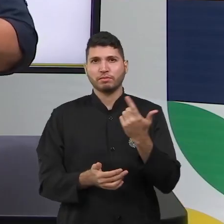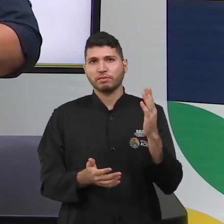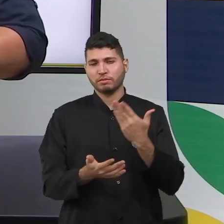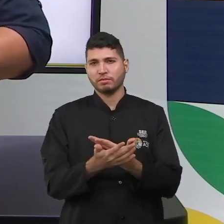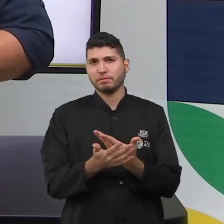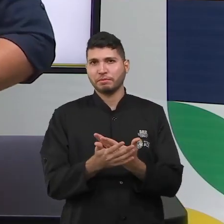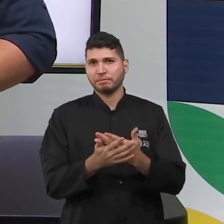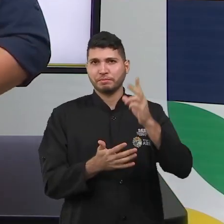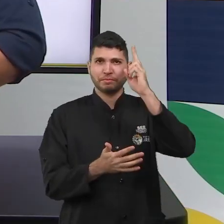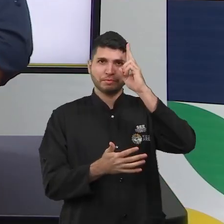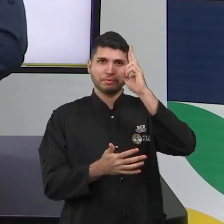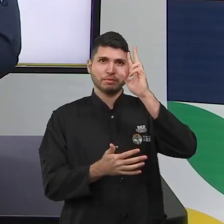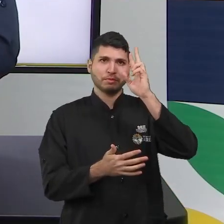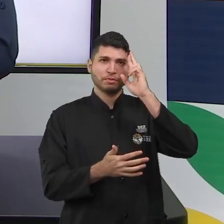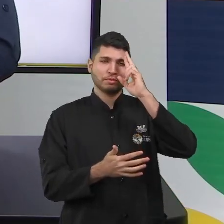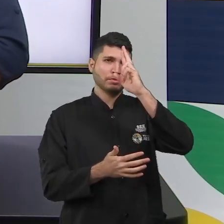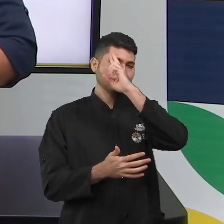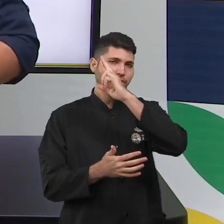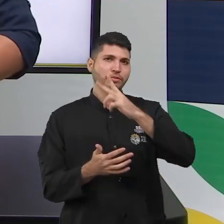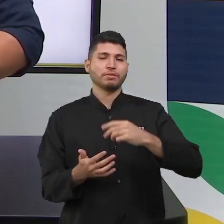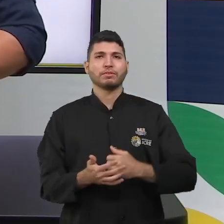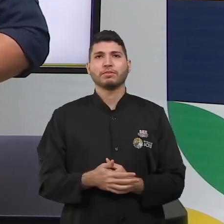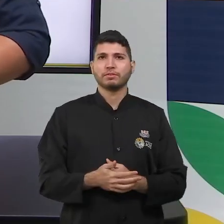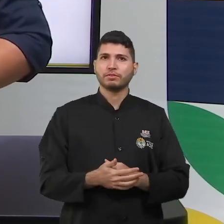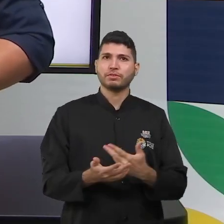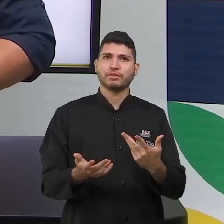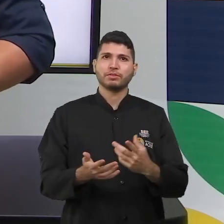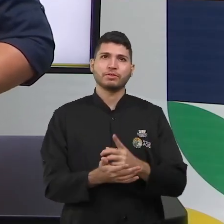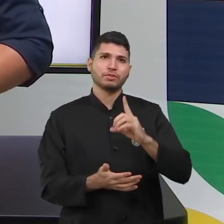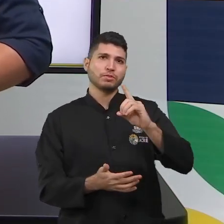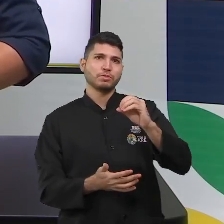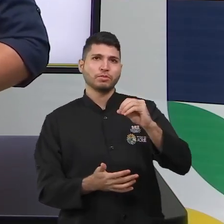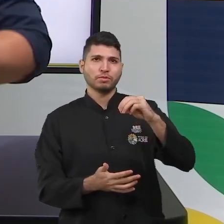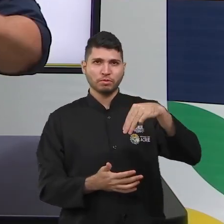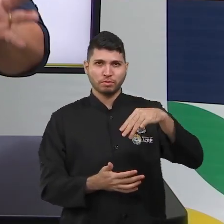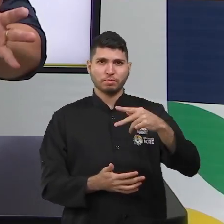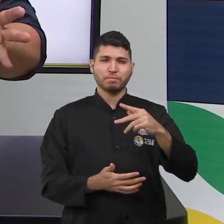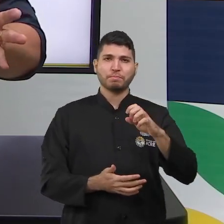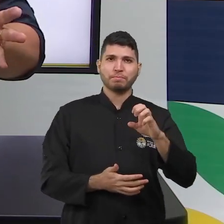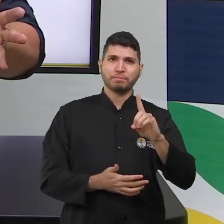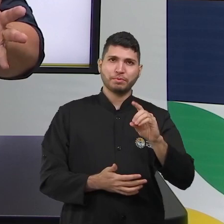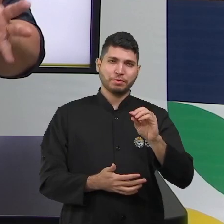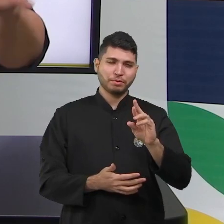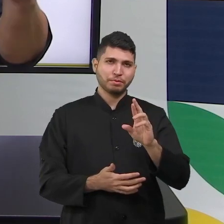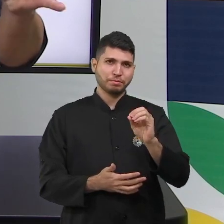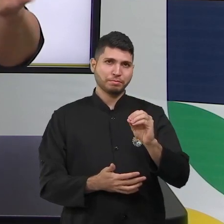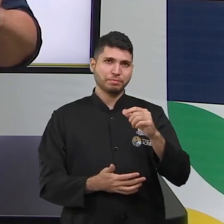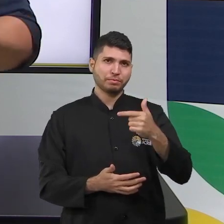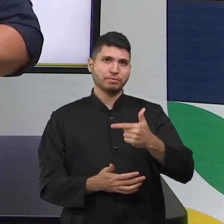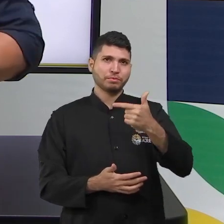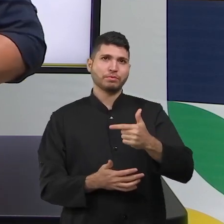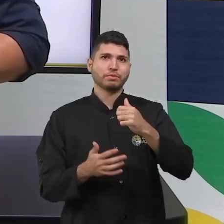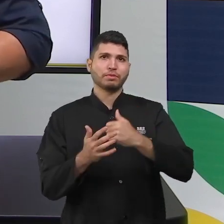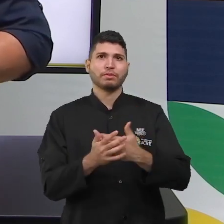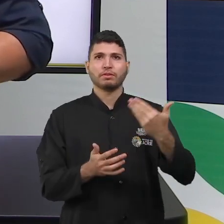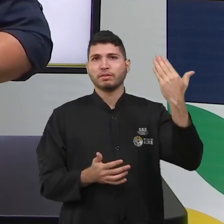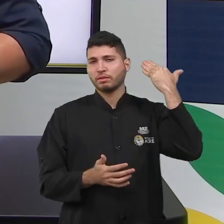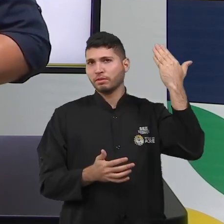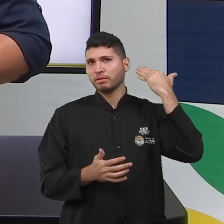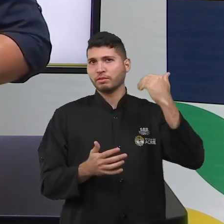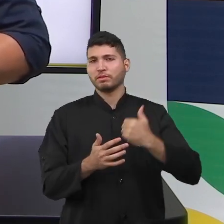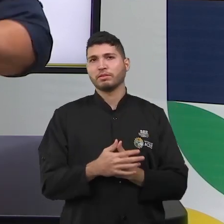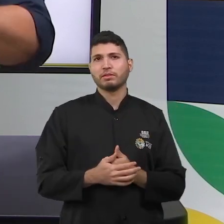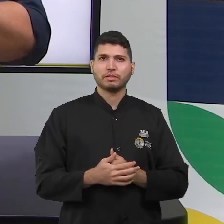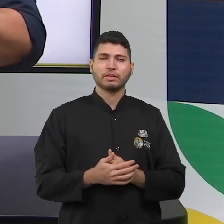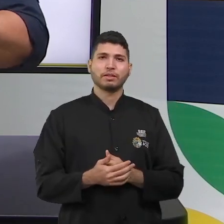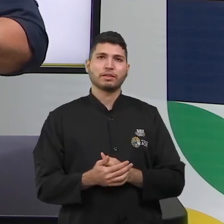história. O Império Brasileiro de Dom Pedro II já tinha perdido o apoio da igreja com a questão religiosa, a questão lá dos